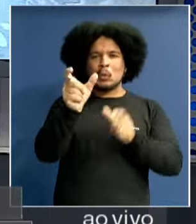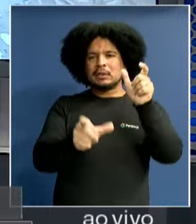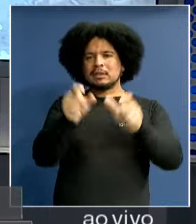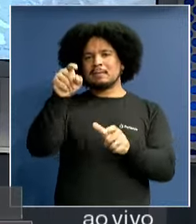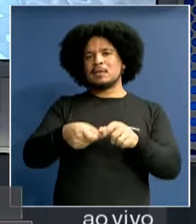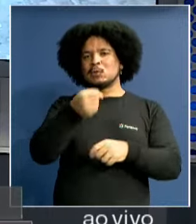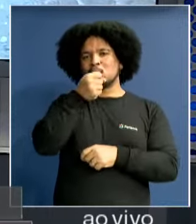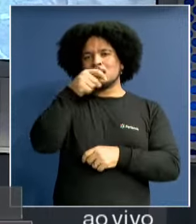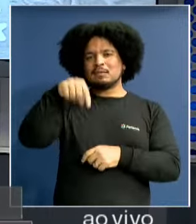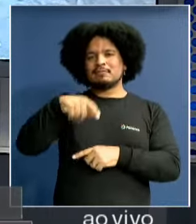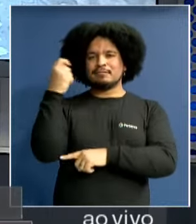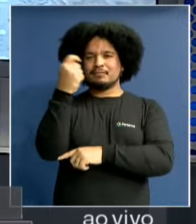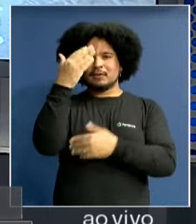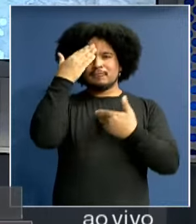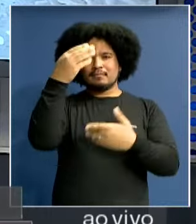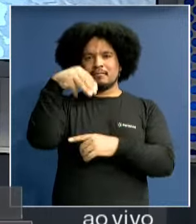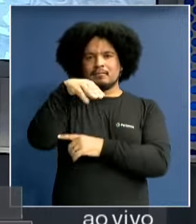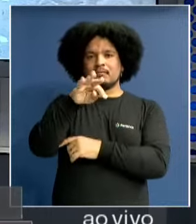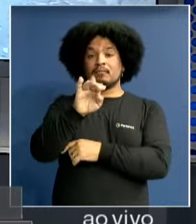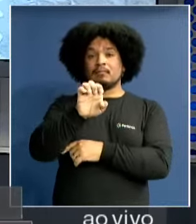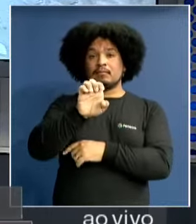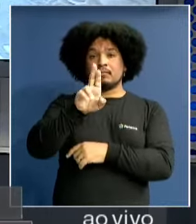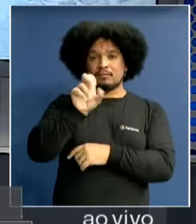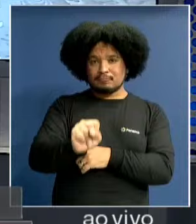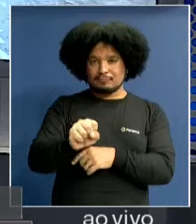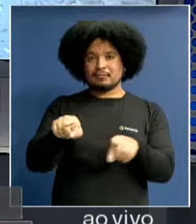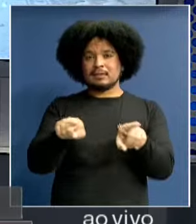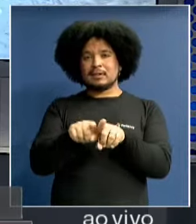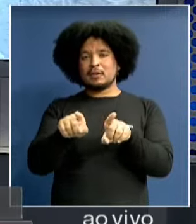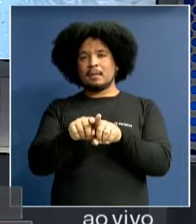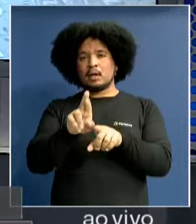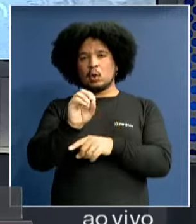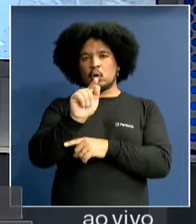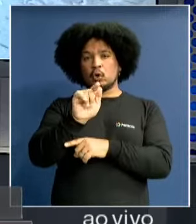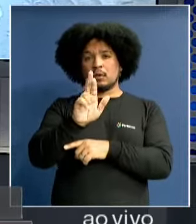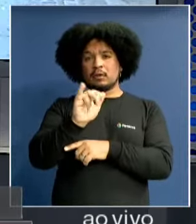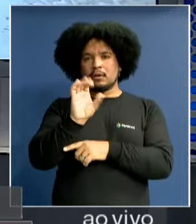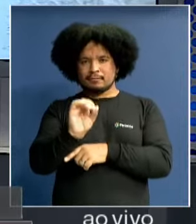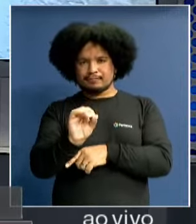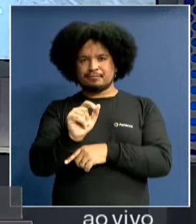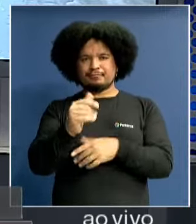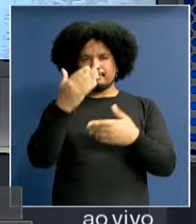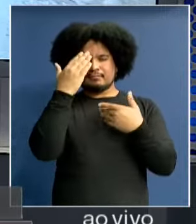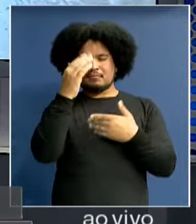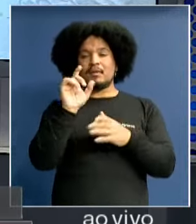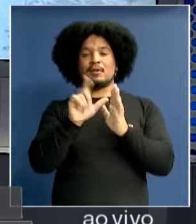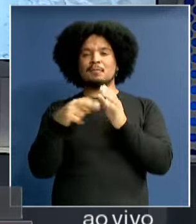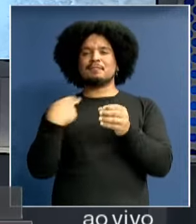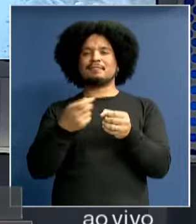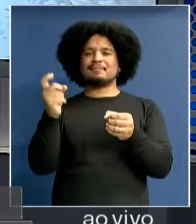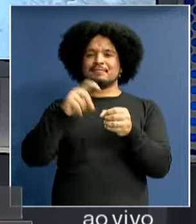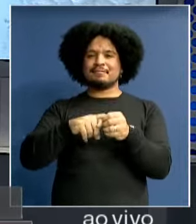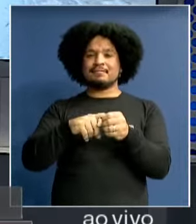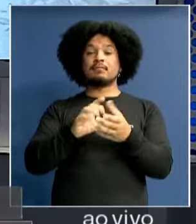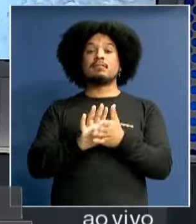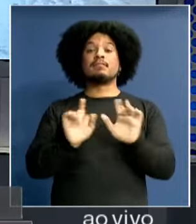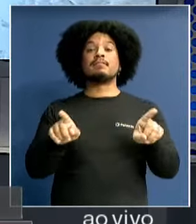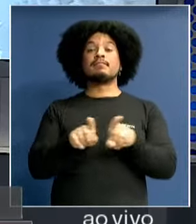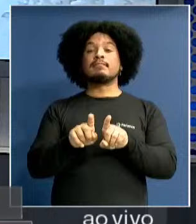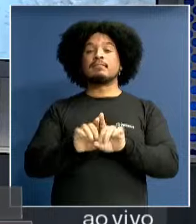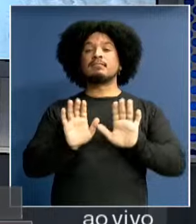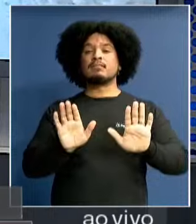do Sul. Muito obrigado, viu, Matheus? Você e Rogério Aguiar. Mais algum detalhe, meu amigo? Valeu, Mota. Já já voltamos. Já já, então. Ah,